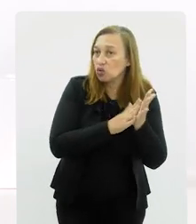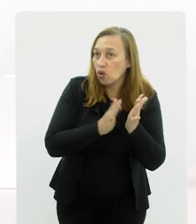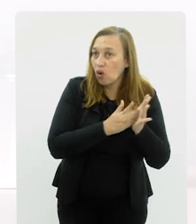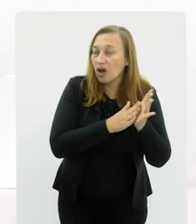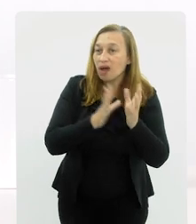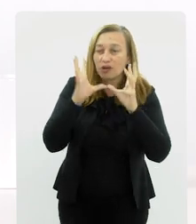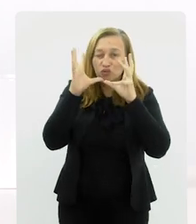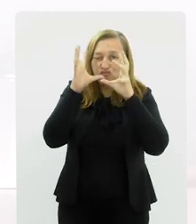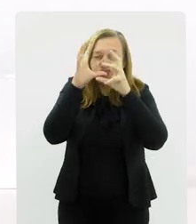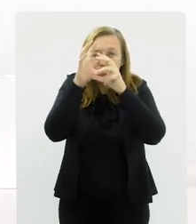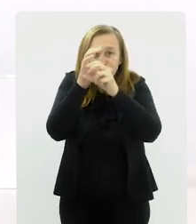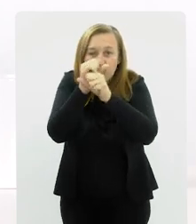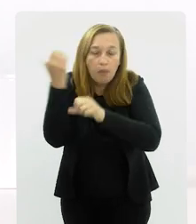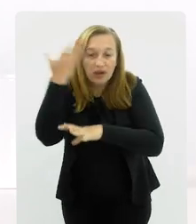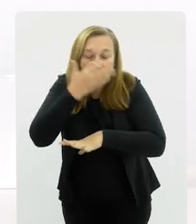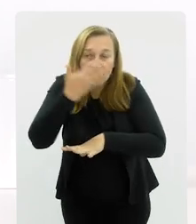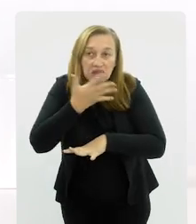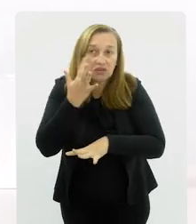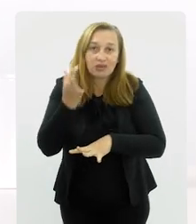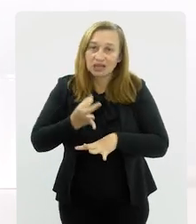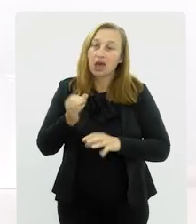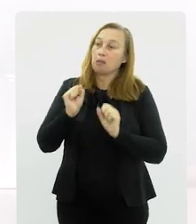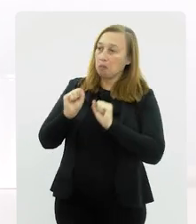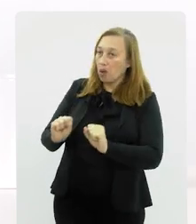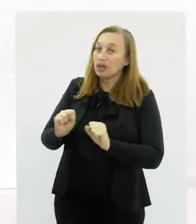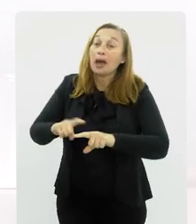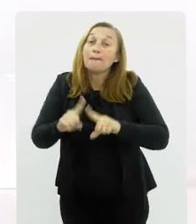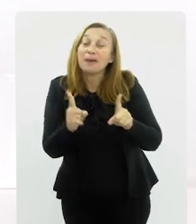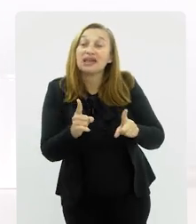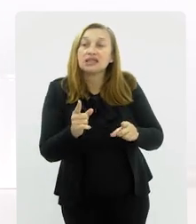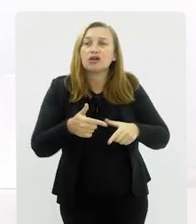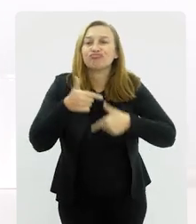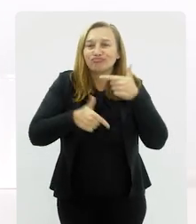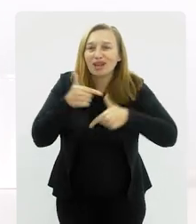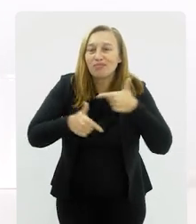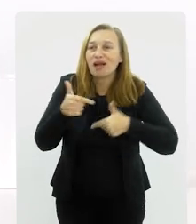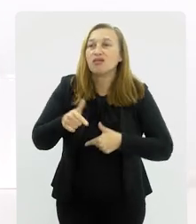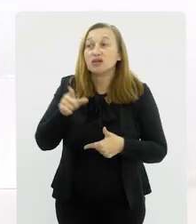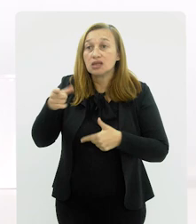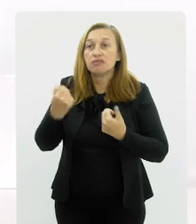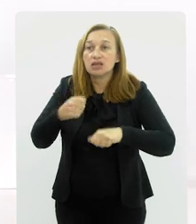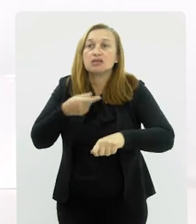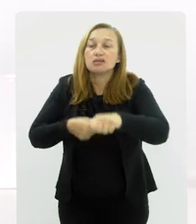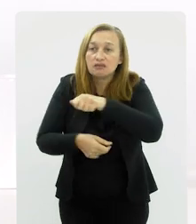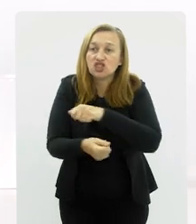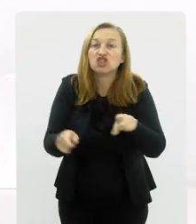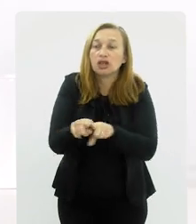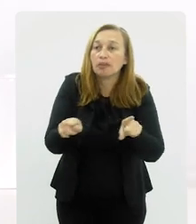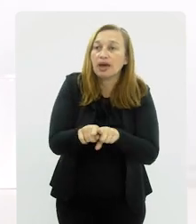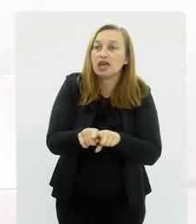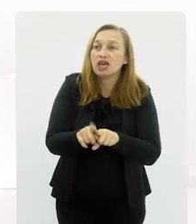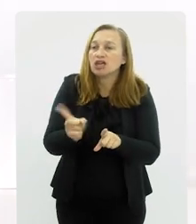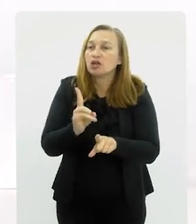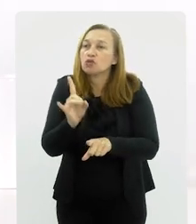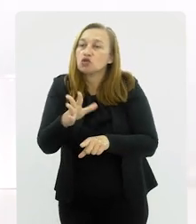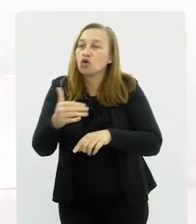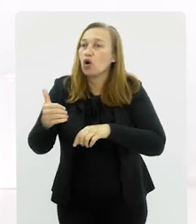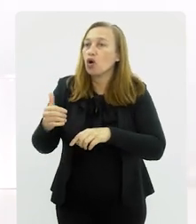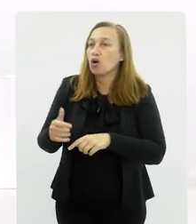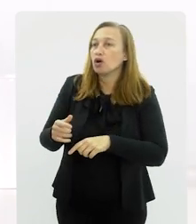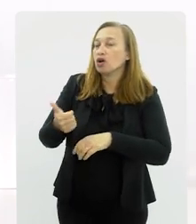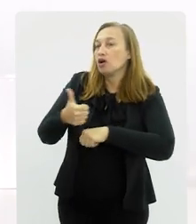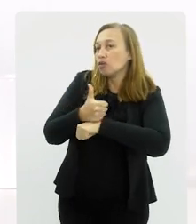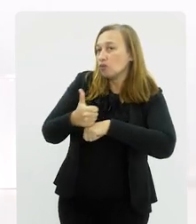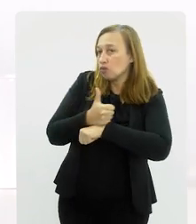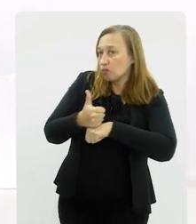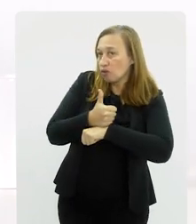escuro para não ver as roupas. Pode ser, não sei. Só sei que assim, eu acho que é um trabalho, porque você tem que investir também não só nisso, tem que investir no profissional